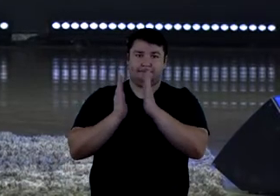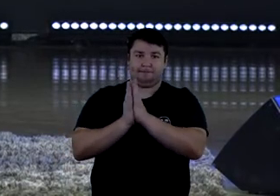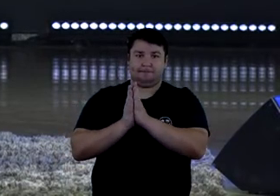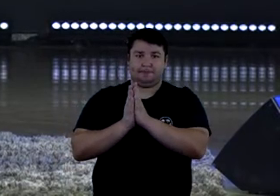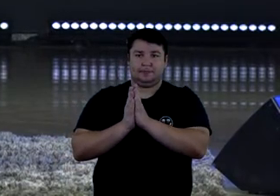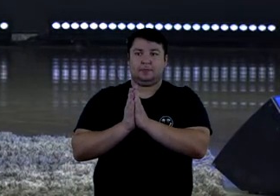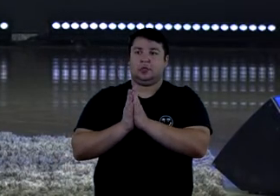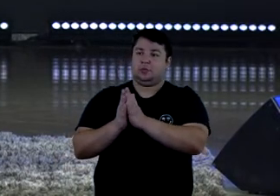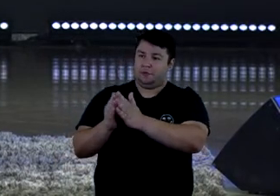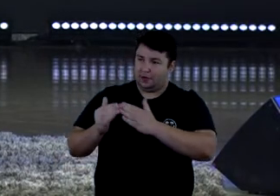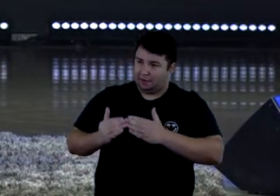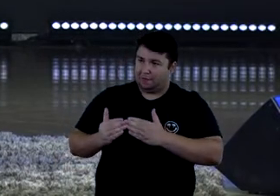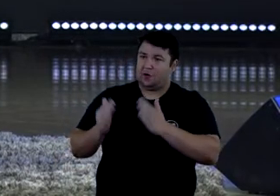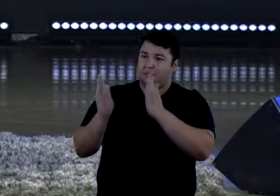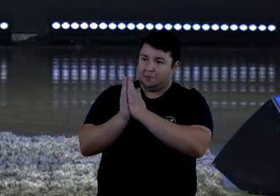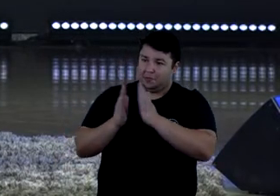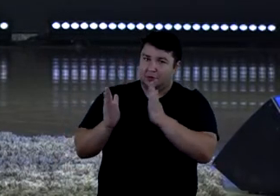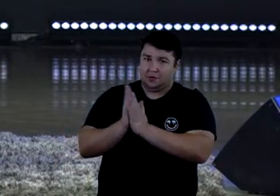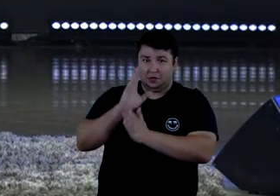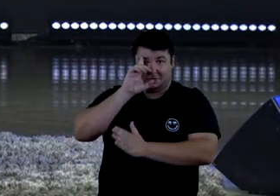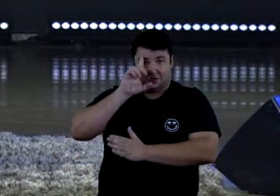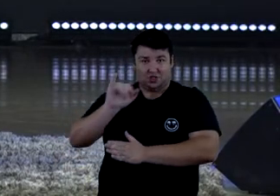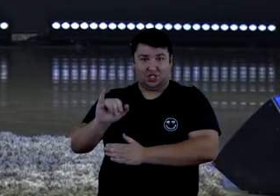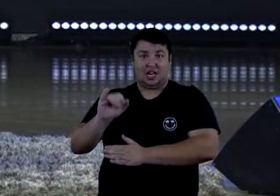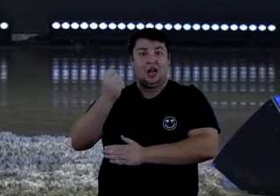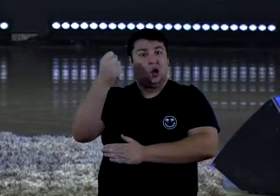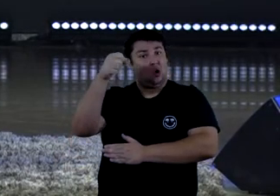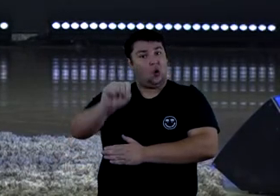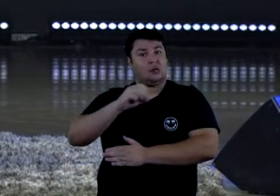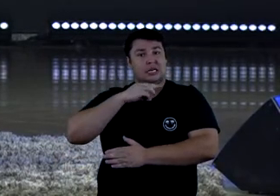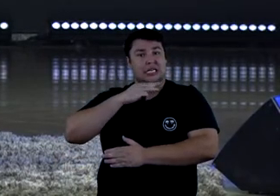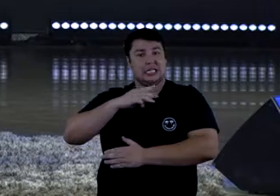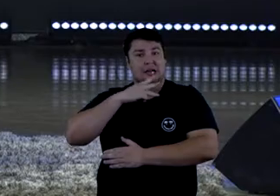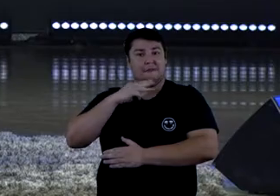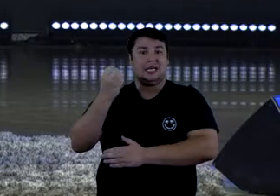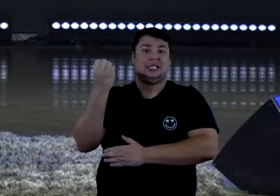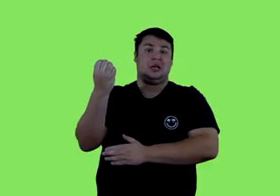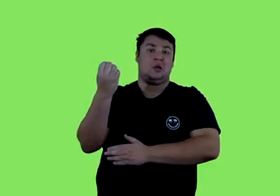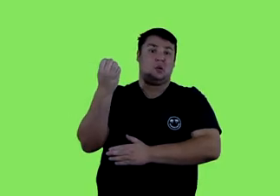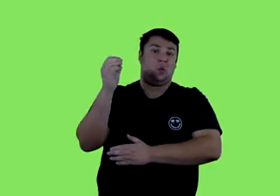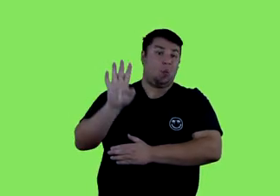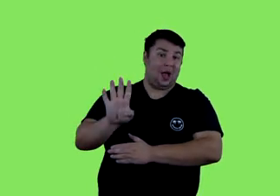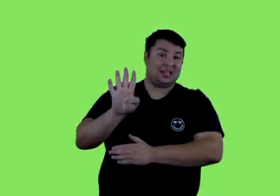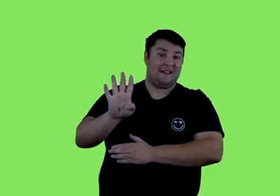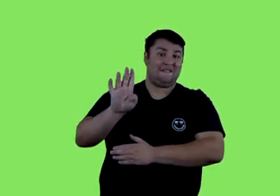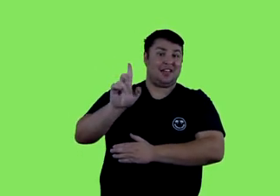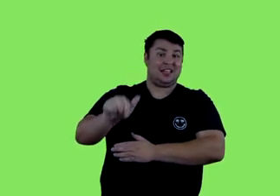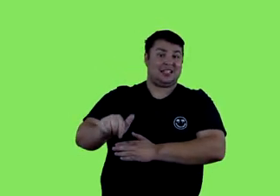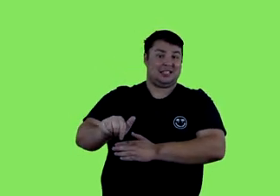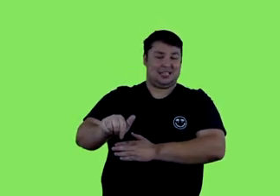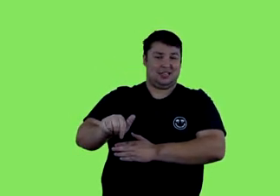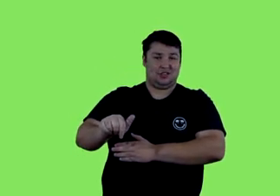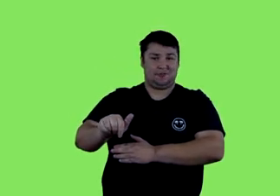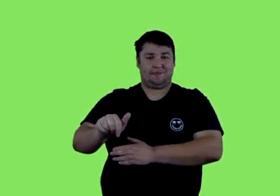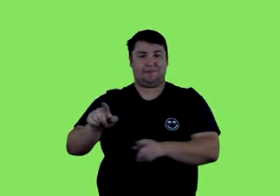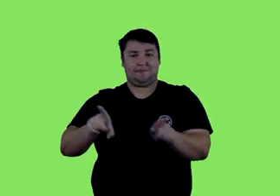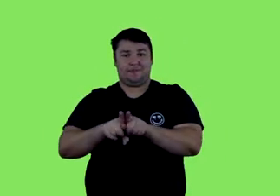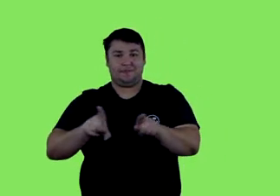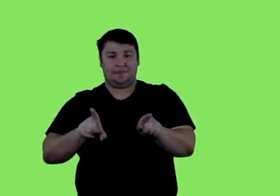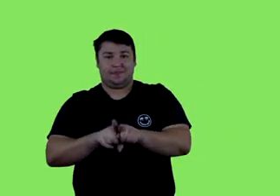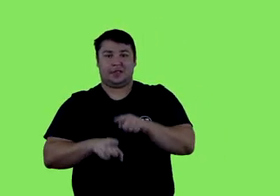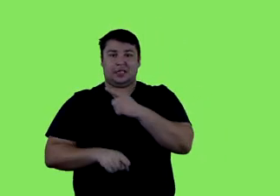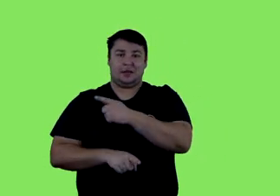continuem orando, porque no dia 8 de março, quarta-feira, às 19 horas, na capela também, é